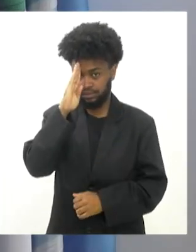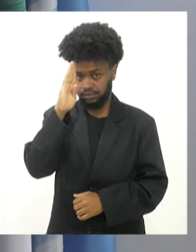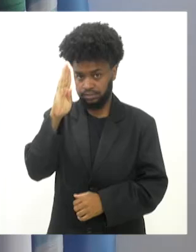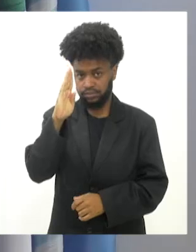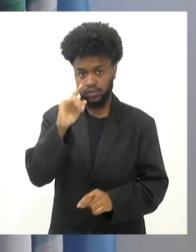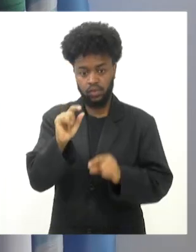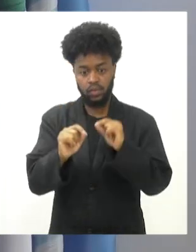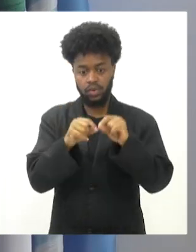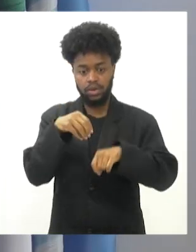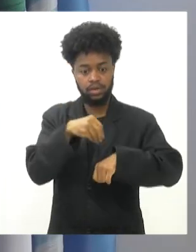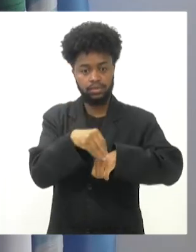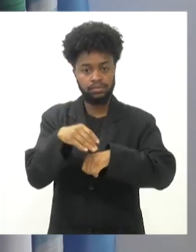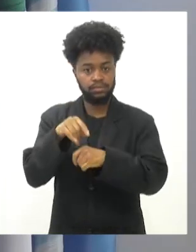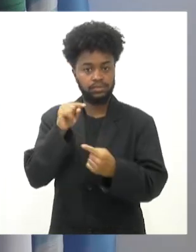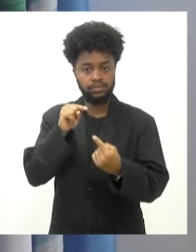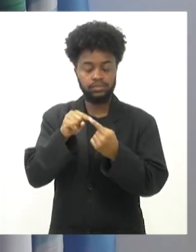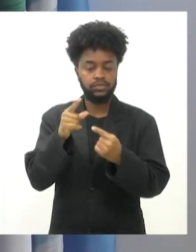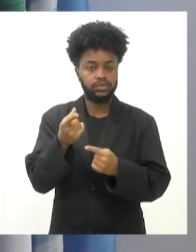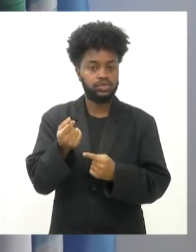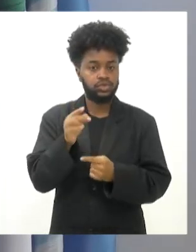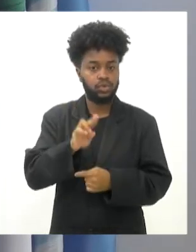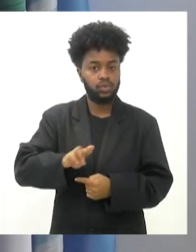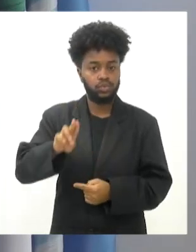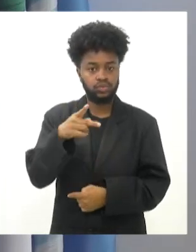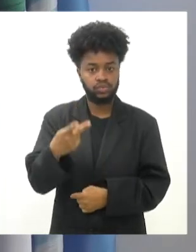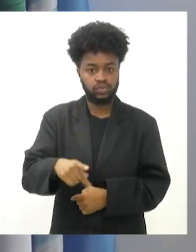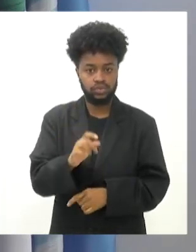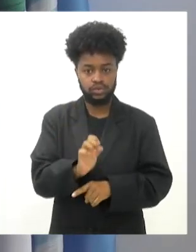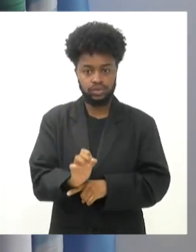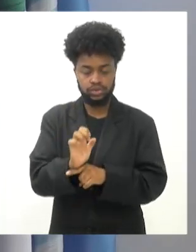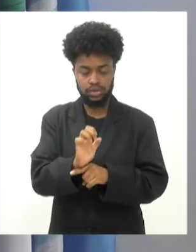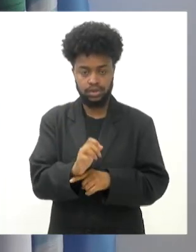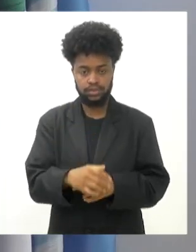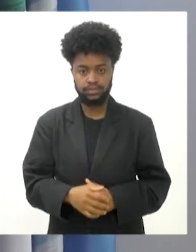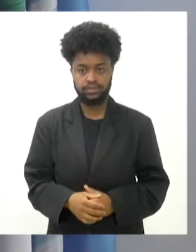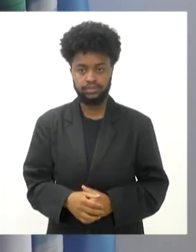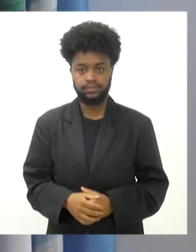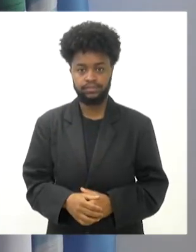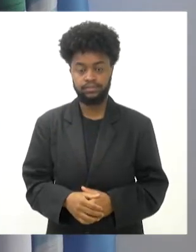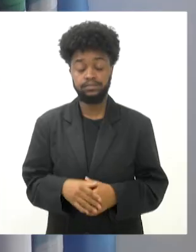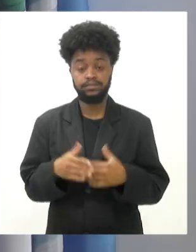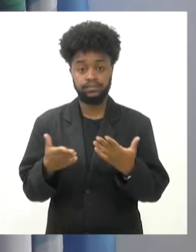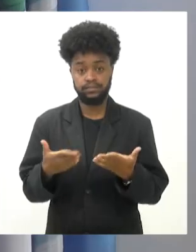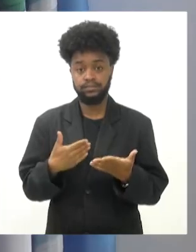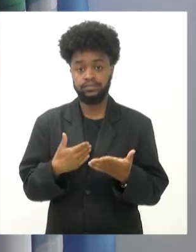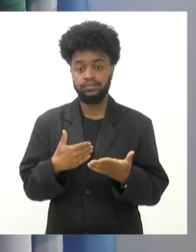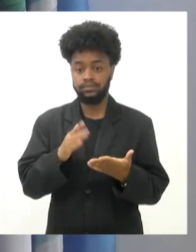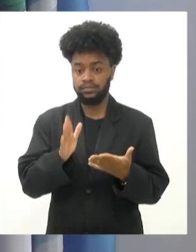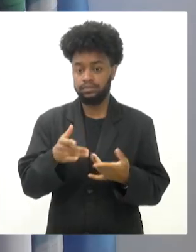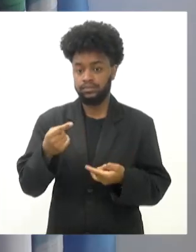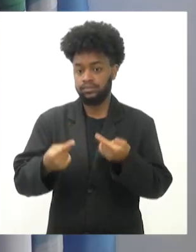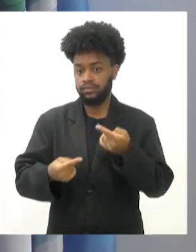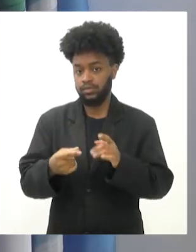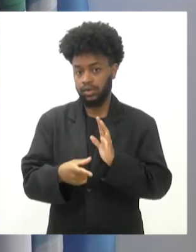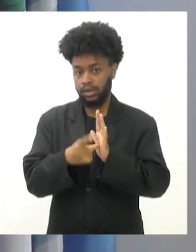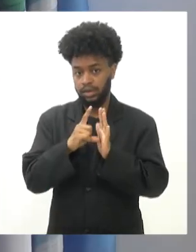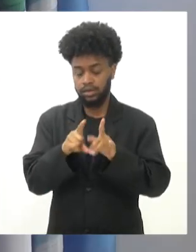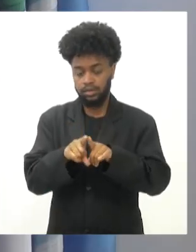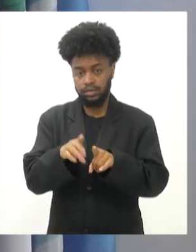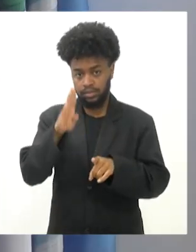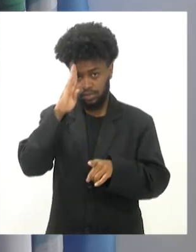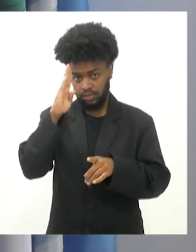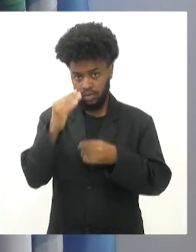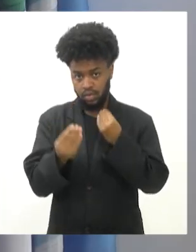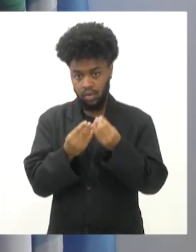do que diz respeito aos recursos empregados no âmbito do Estado. E aí o que me refiro, o que já foi deliberado anteriormente, principalmente a